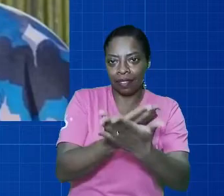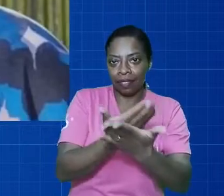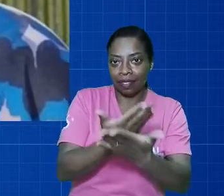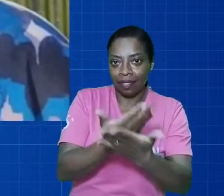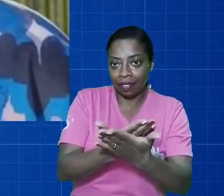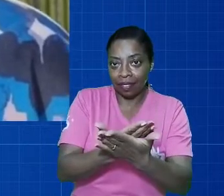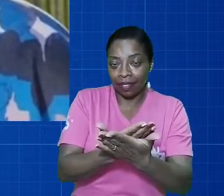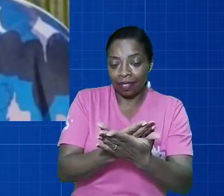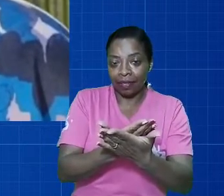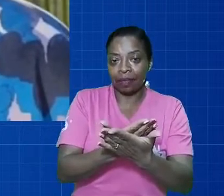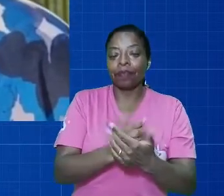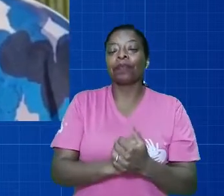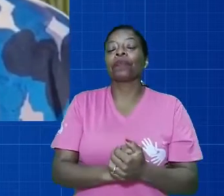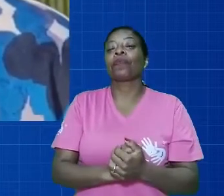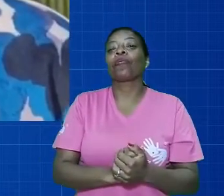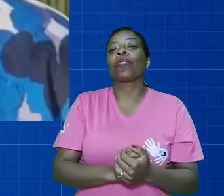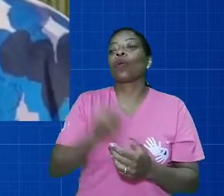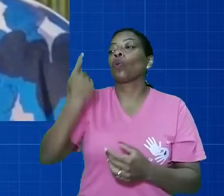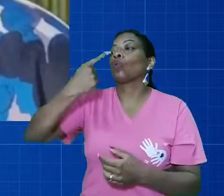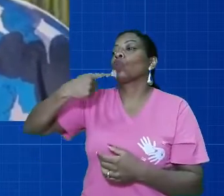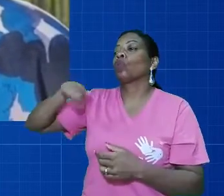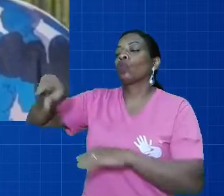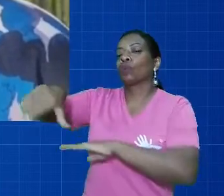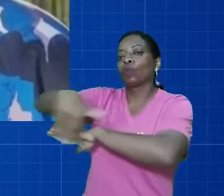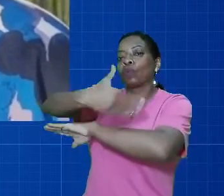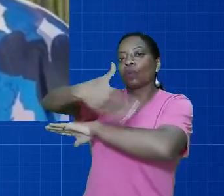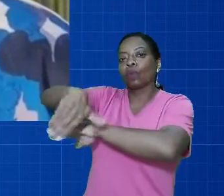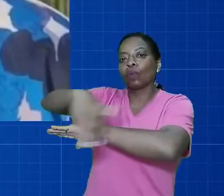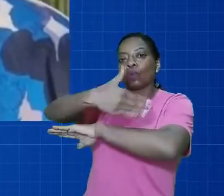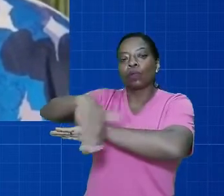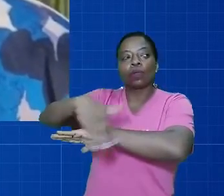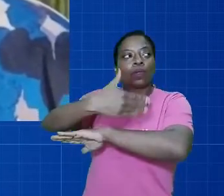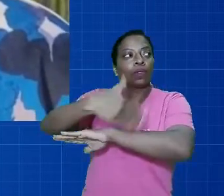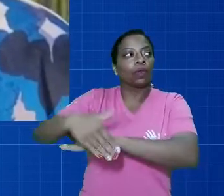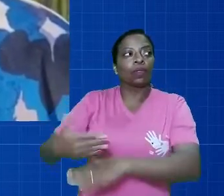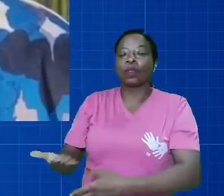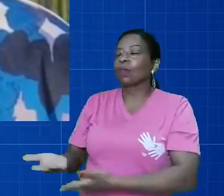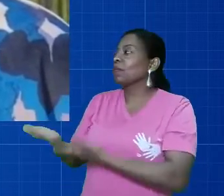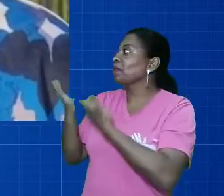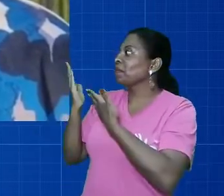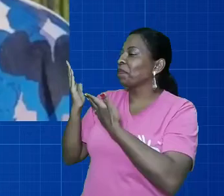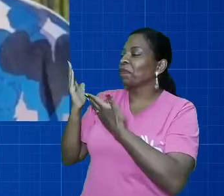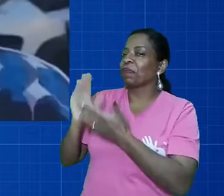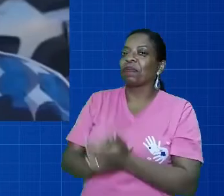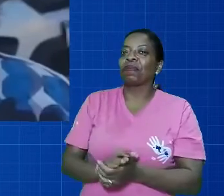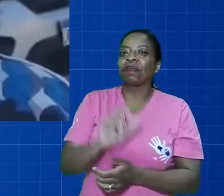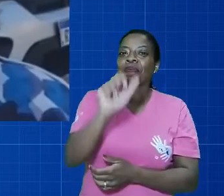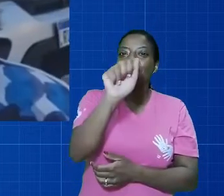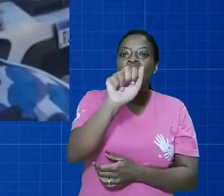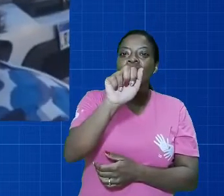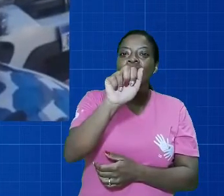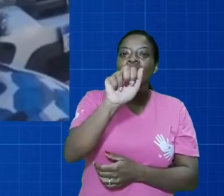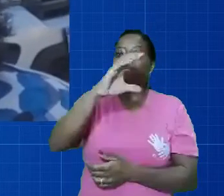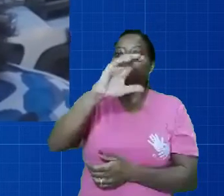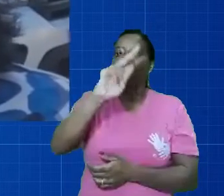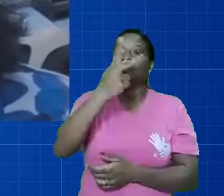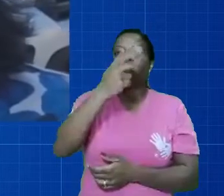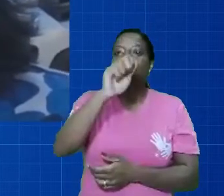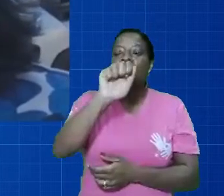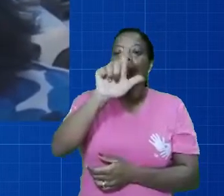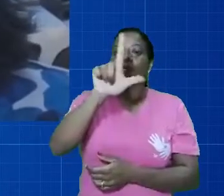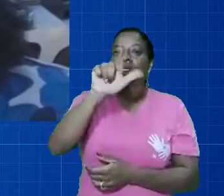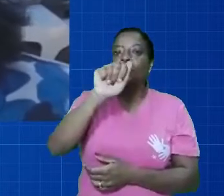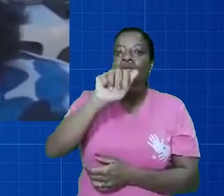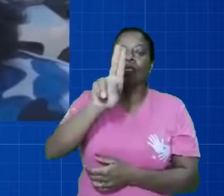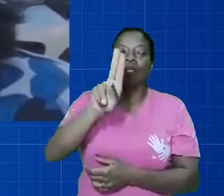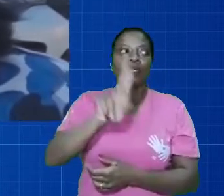o último endereço do SEMEC é esse aqui na Avenida Arquelau, onde nós estamos apresentando. E durante esses 30 anos que